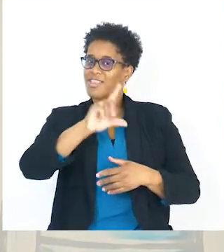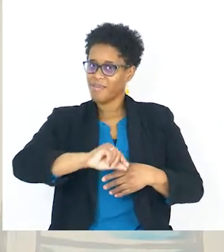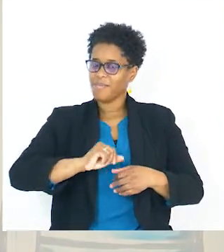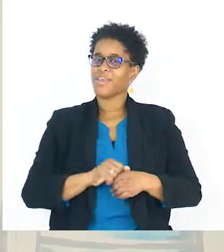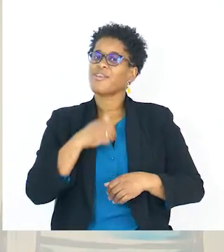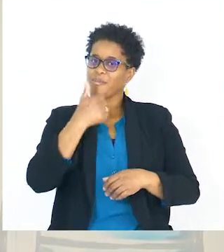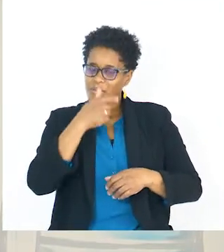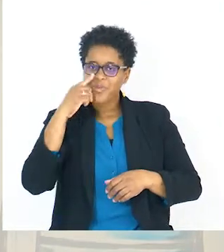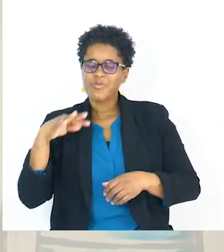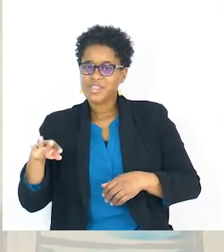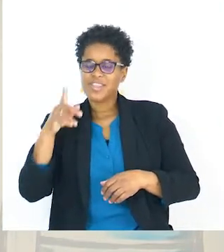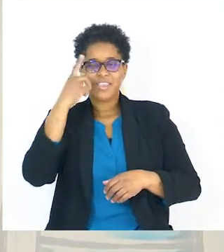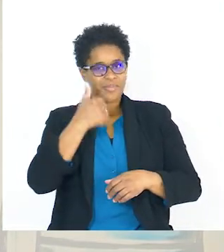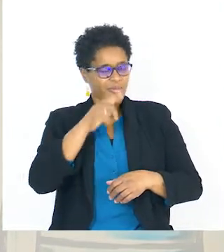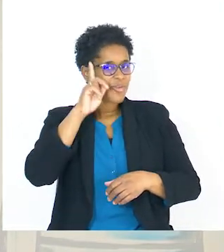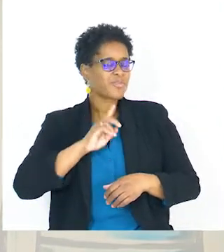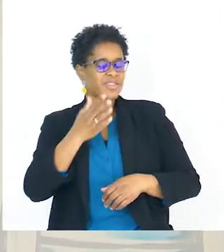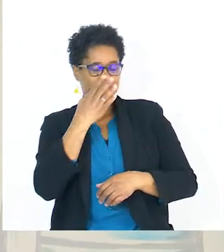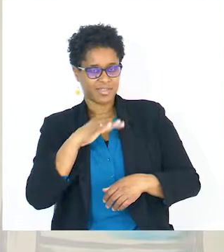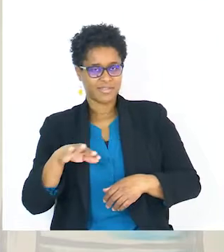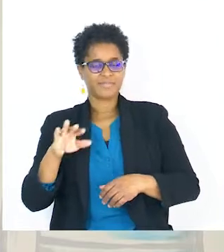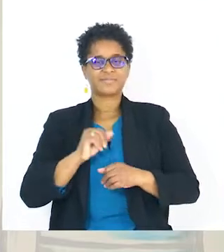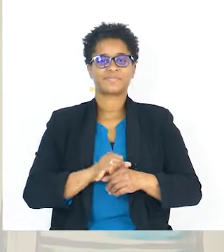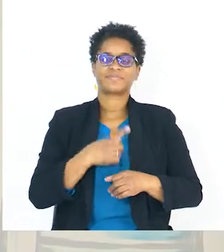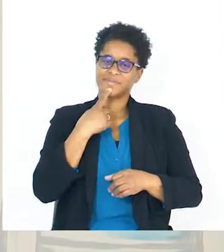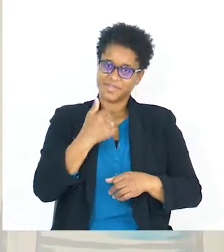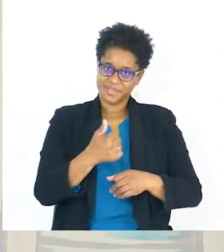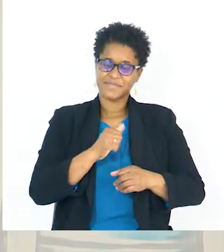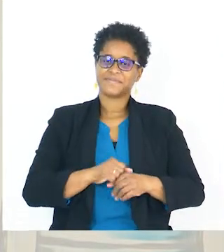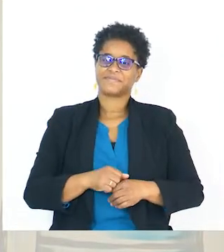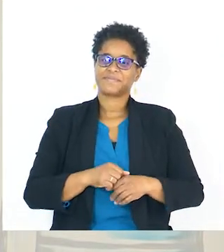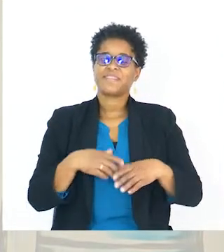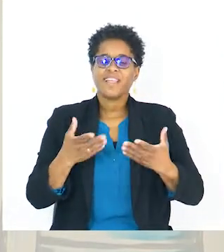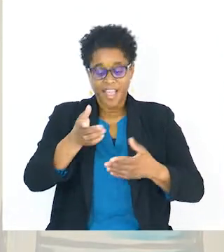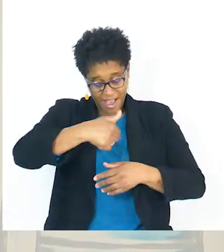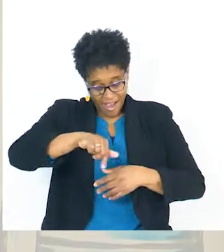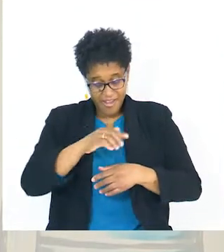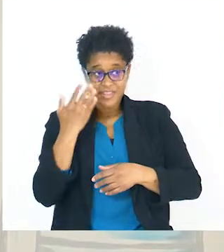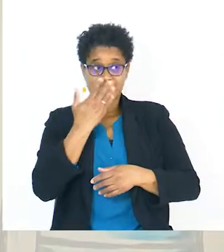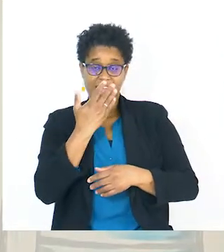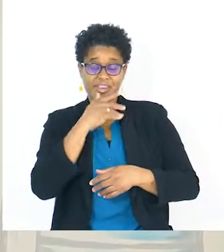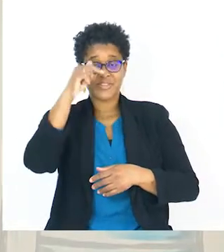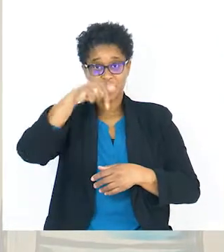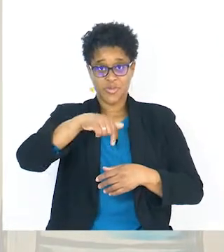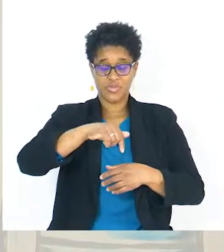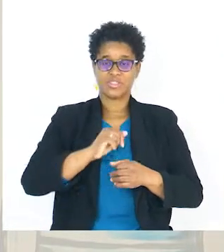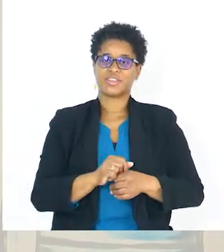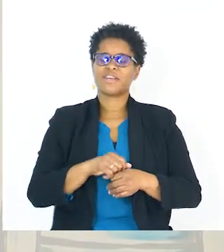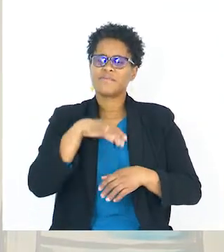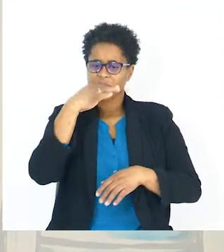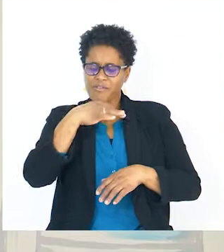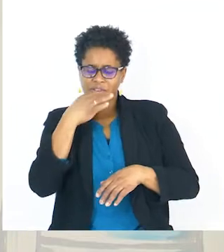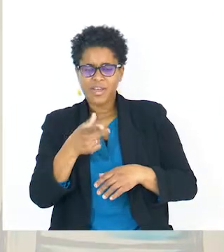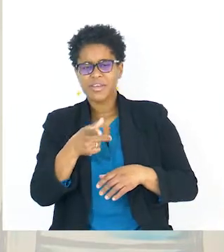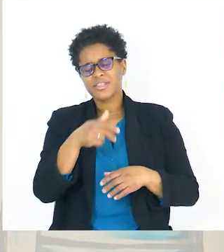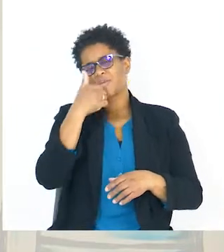também são os bons meninos e as boas meninas, não é? Por isso, a nossa aula de hoje vai